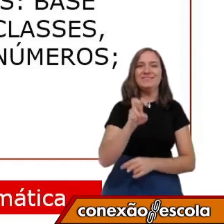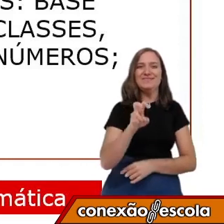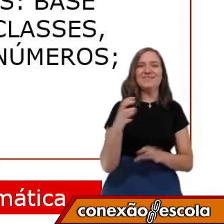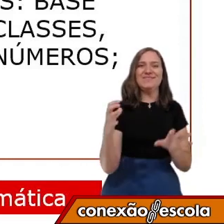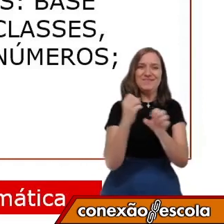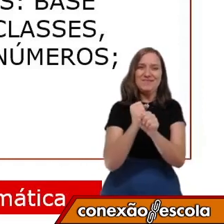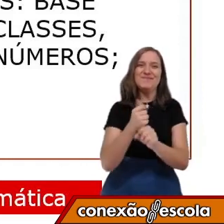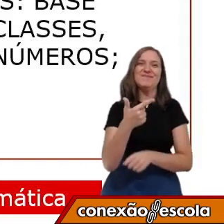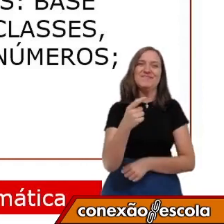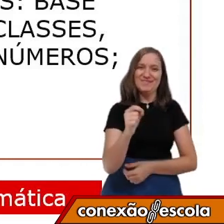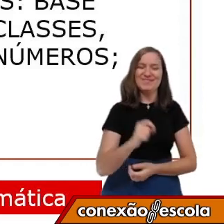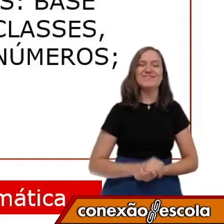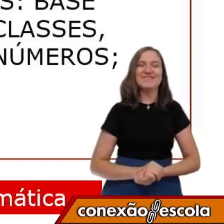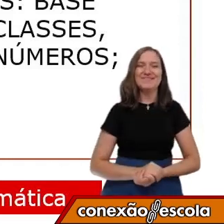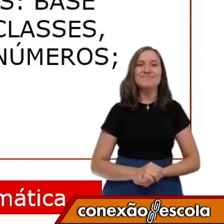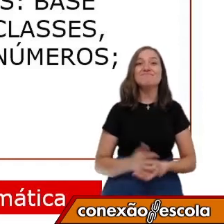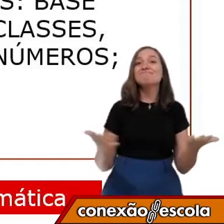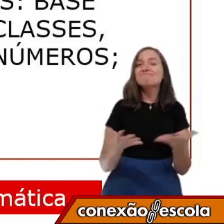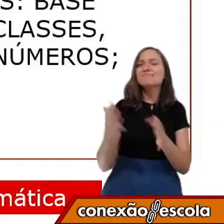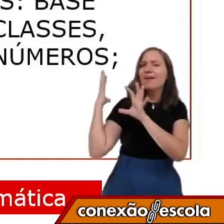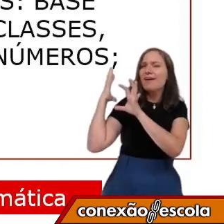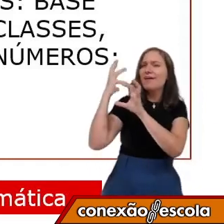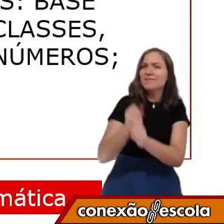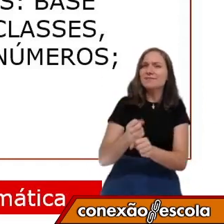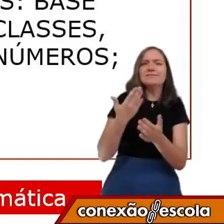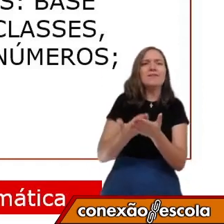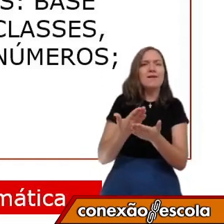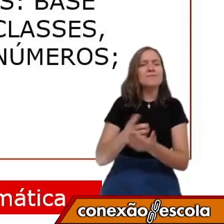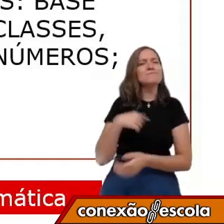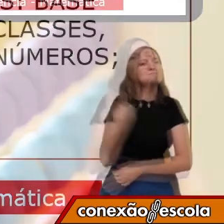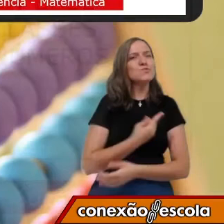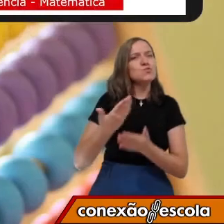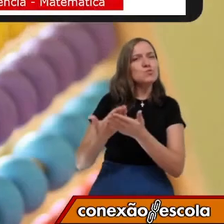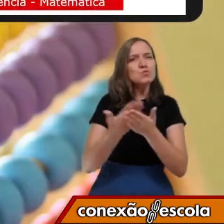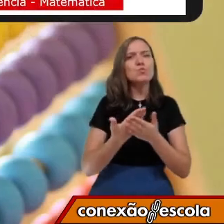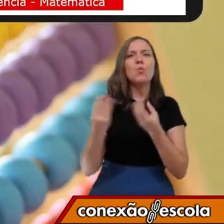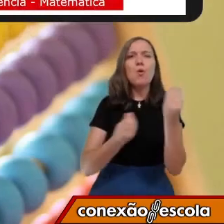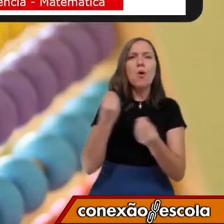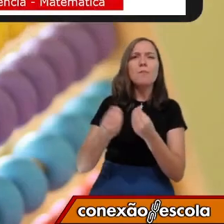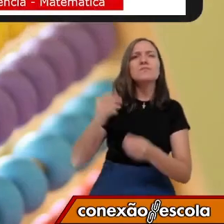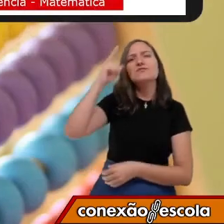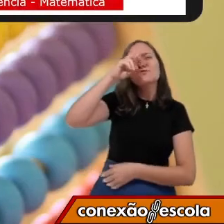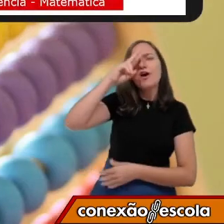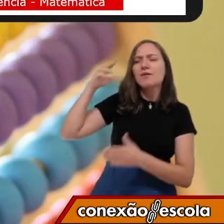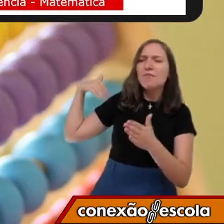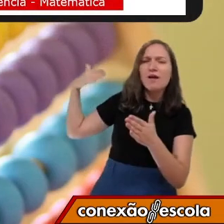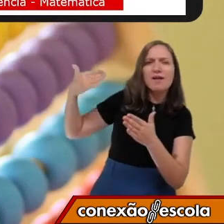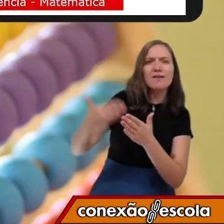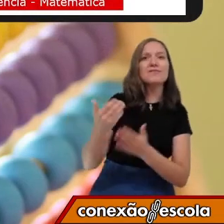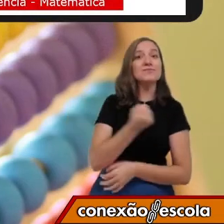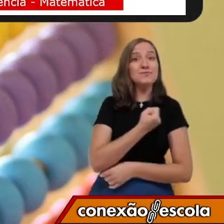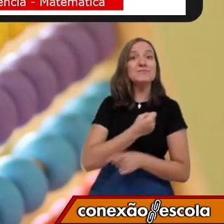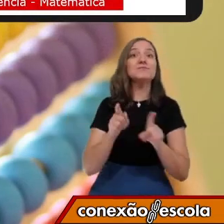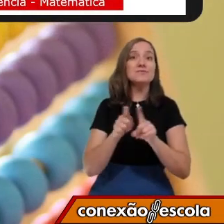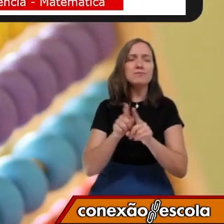Revisão da aula de hoje. Hoje nós estudamos sobre a história dos números, estudamos sobre a função social dos números